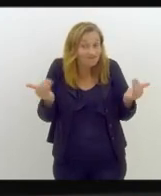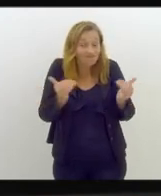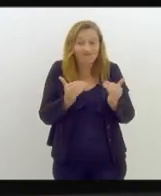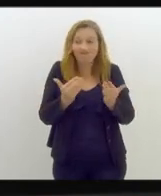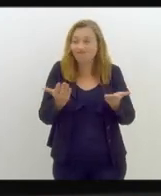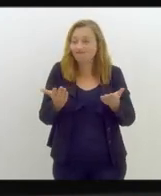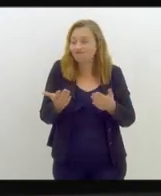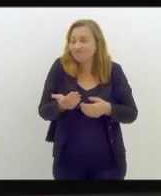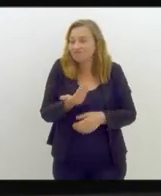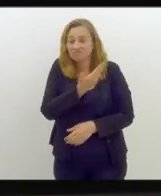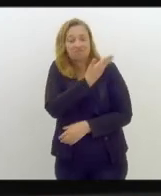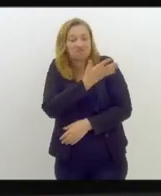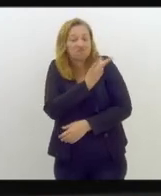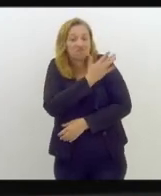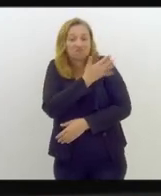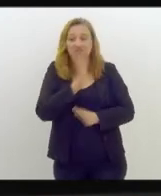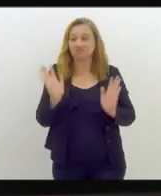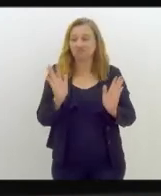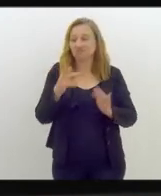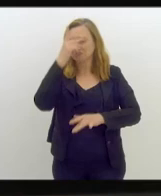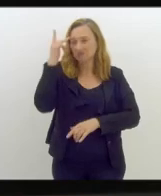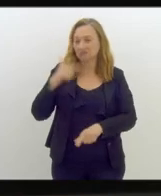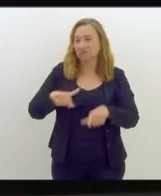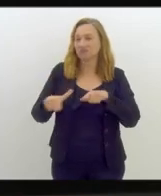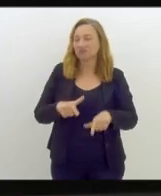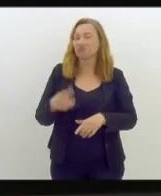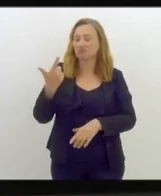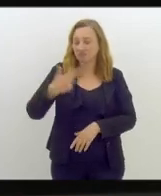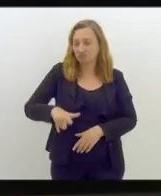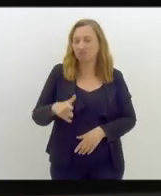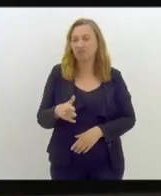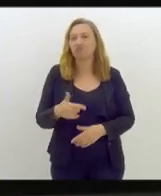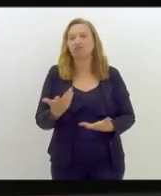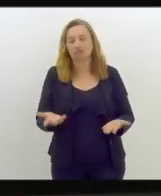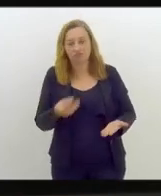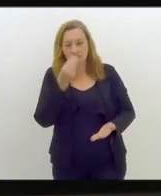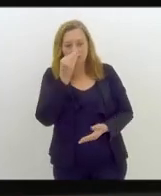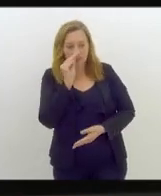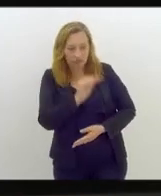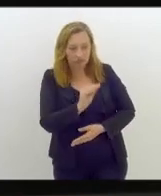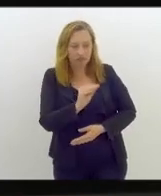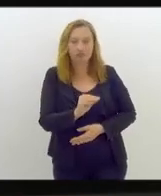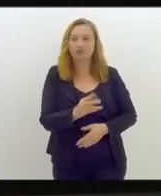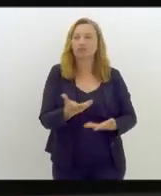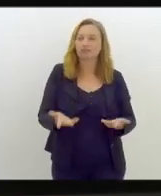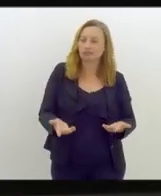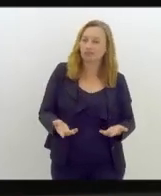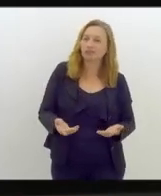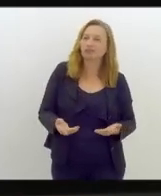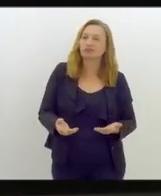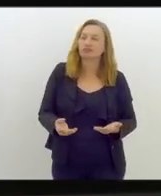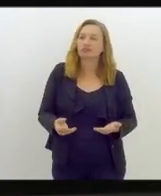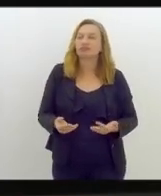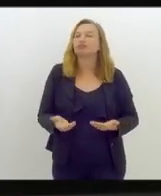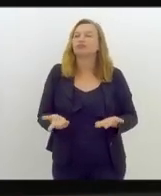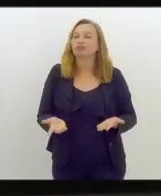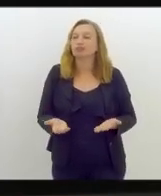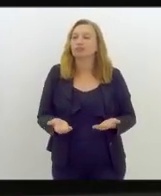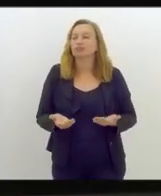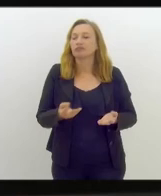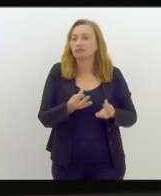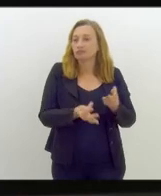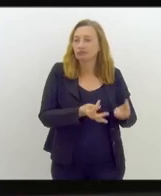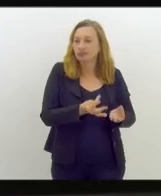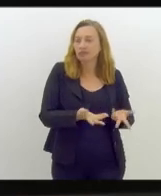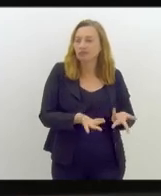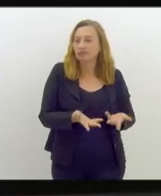estava nem aí para o trabalhador. Então, mais uma vez, é um descaso da Supervia, é um descaso do governo do Estado em relação ao tratamento que se